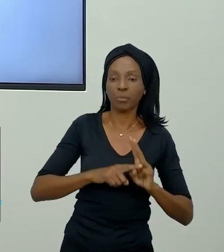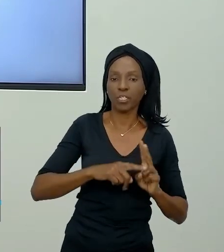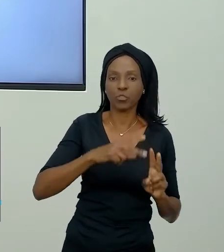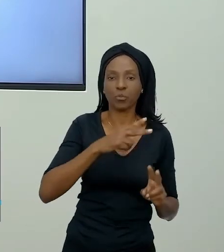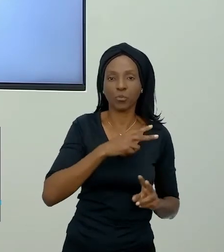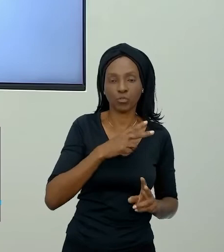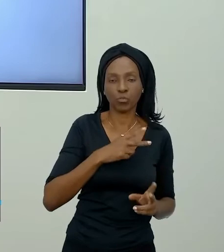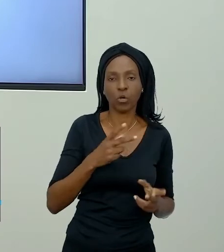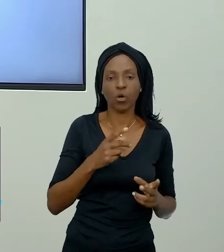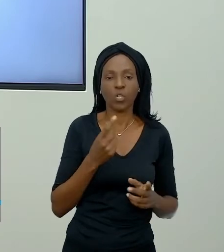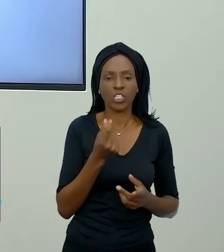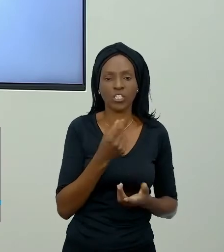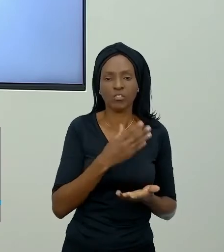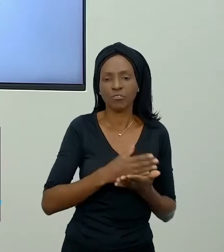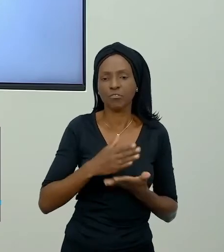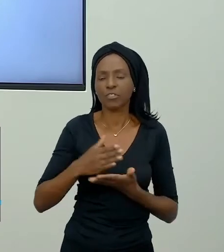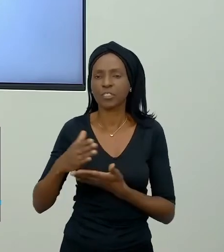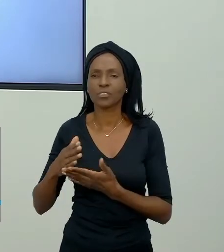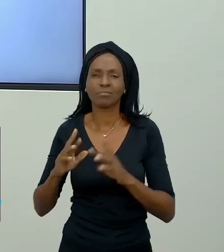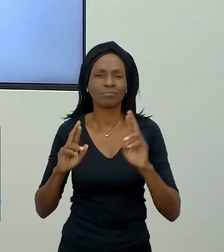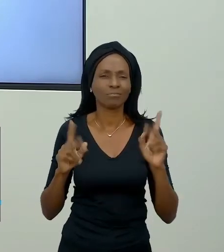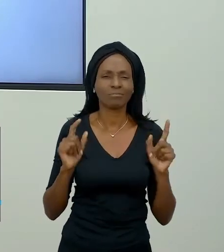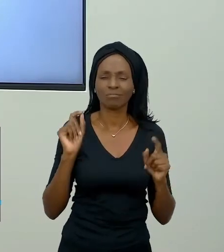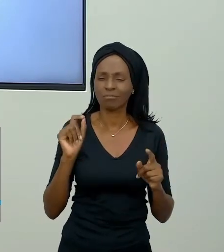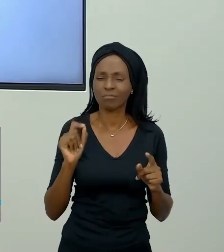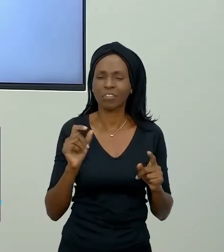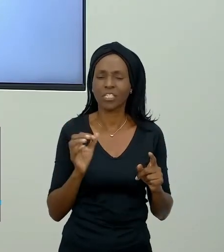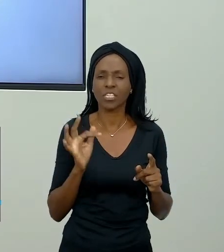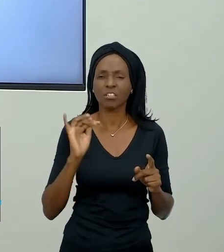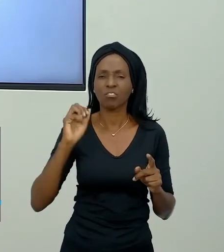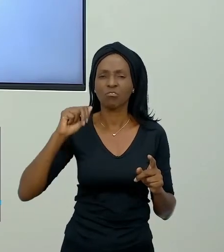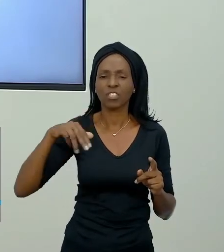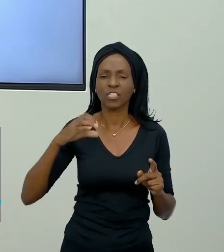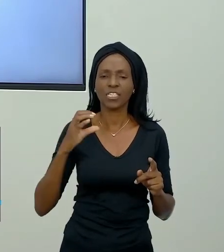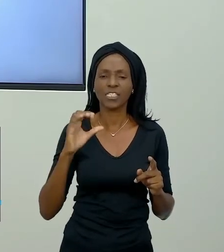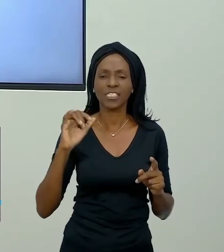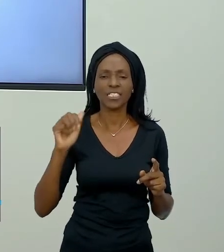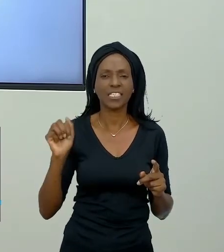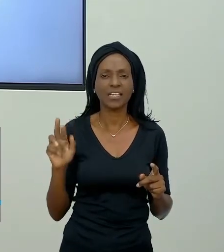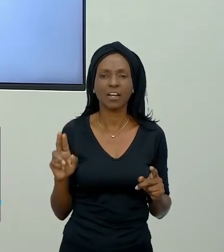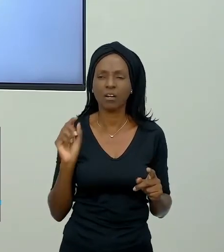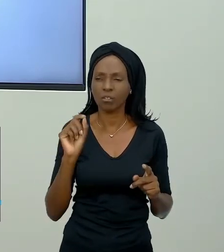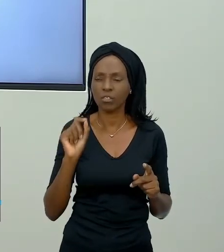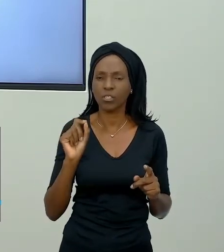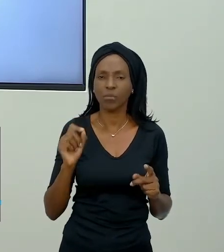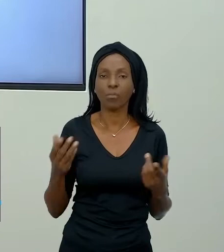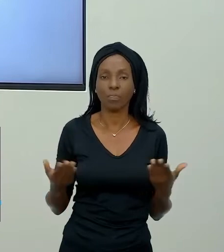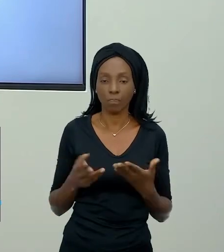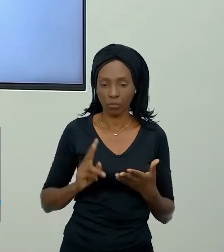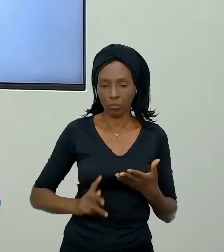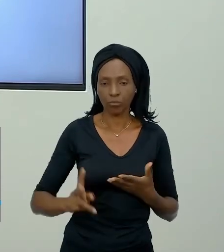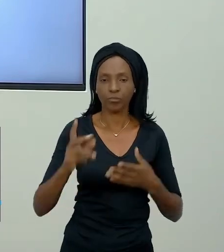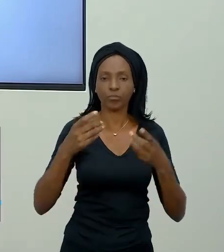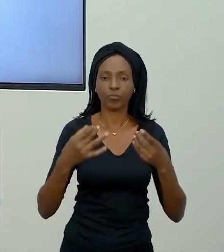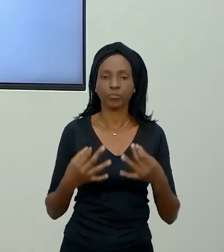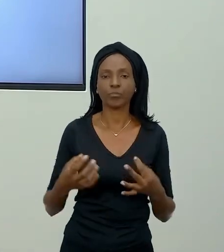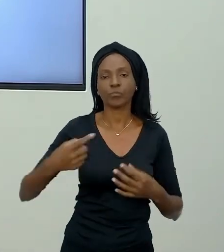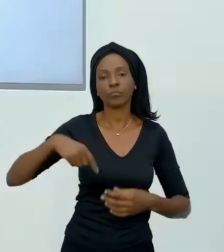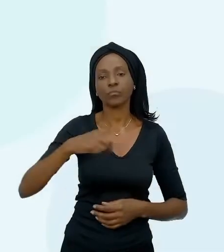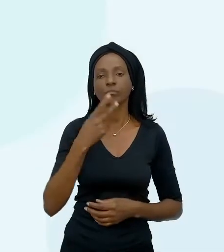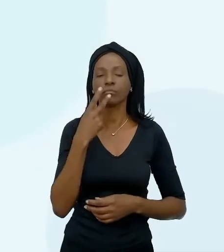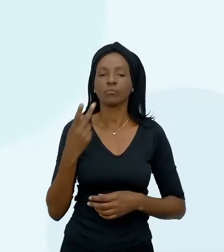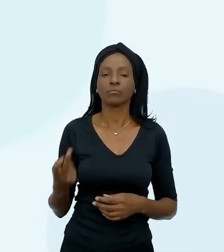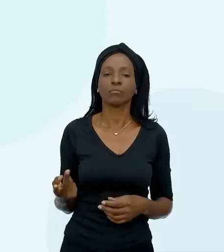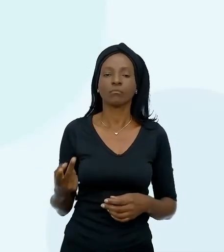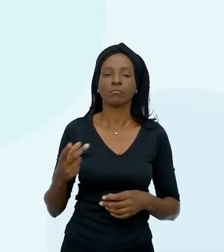financiamento. Qual a diferença? O que é financiar? E hoje, dando continuidade a esse financiamento, nós vamos falar o que